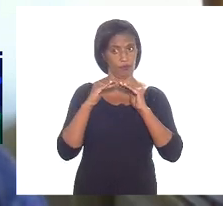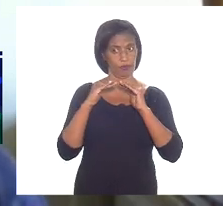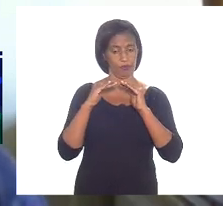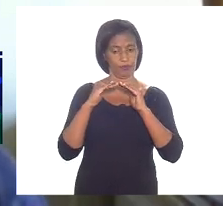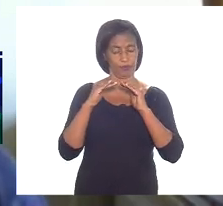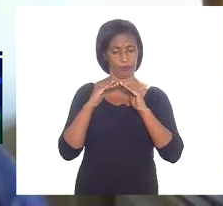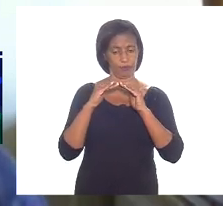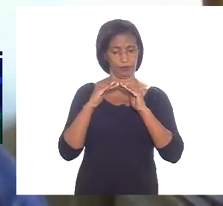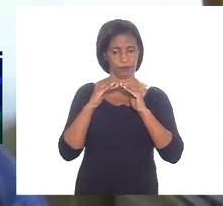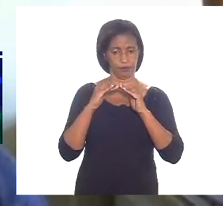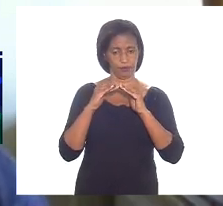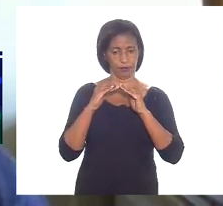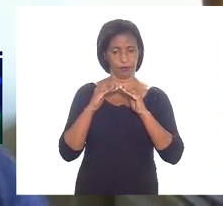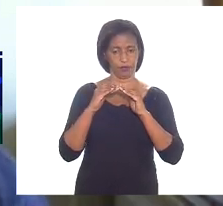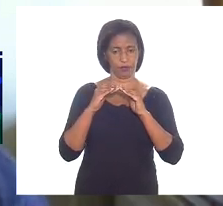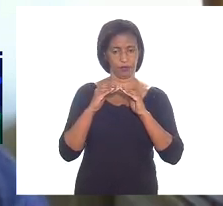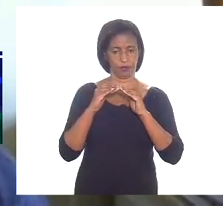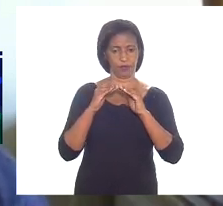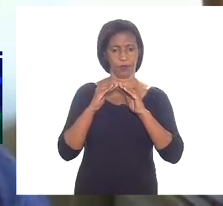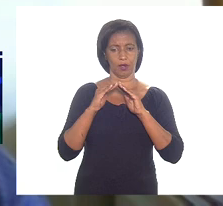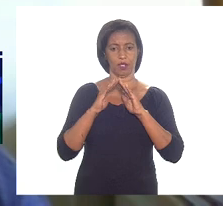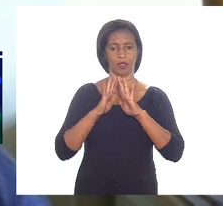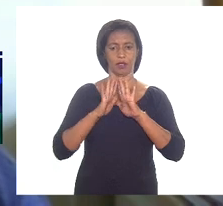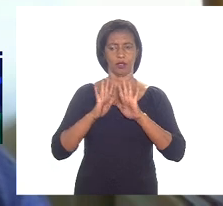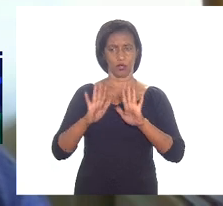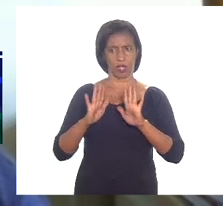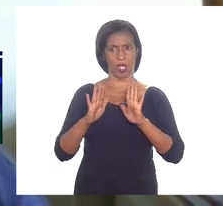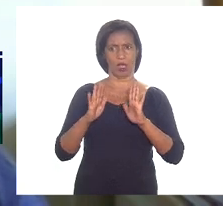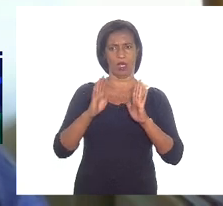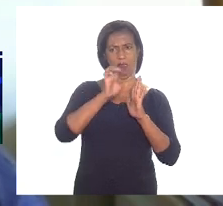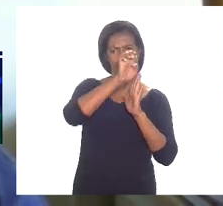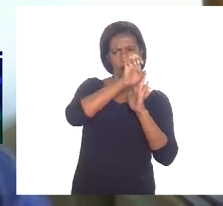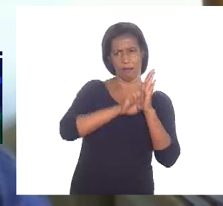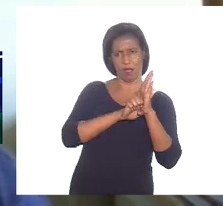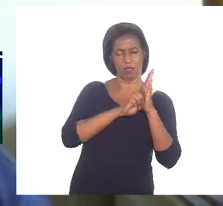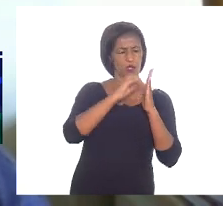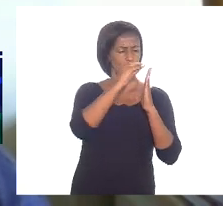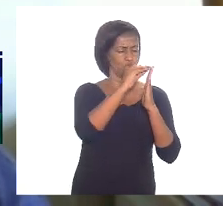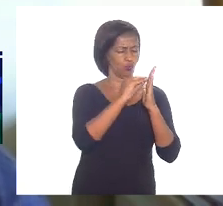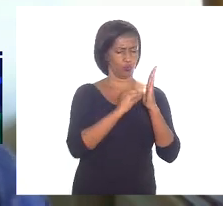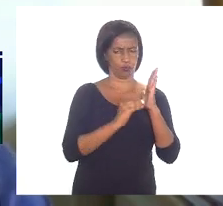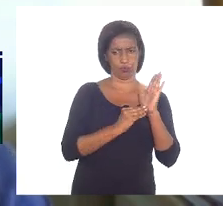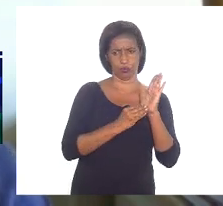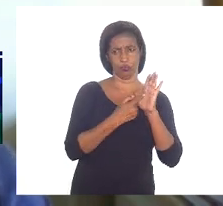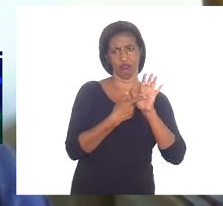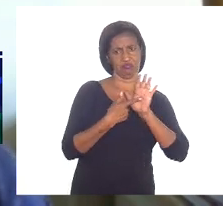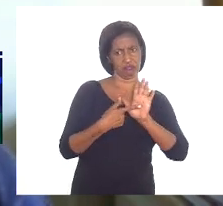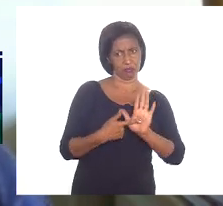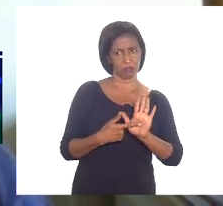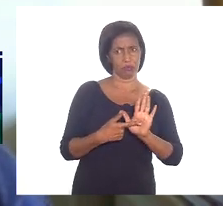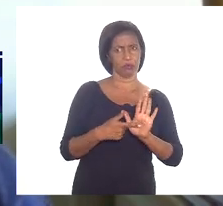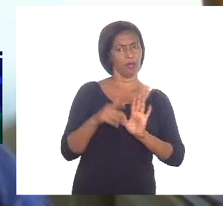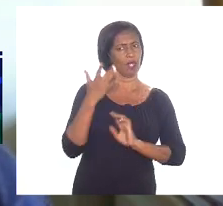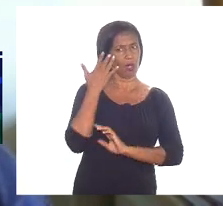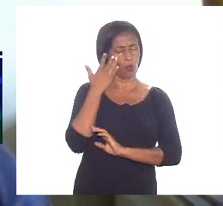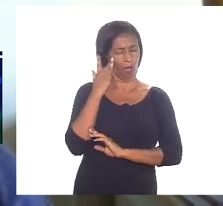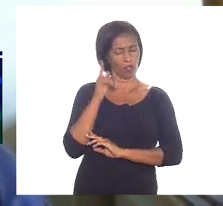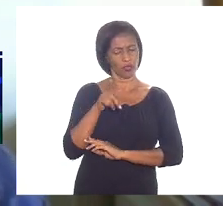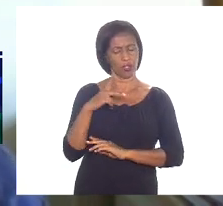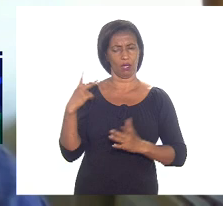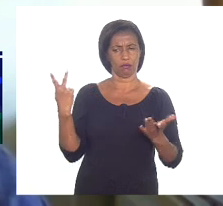ela começou a e eu acho que é um evento